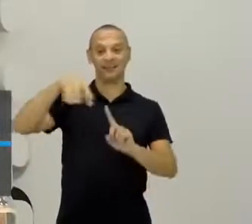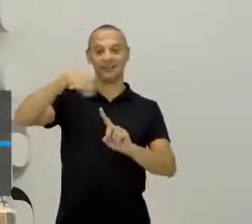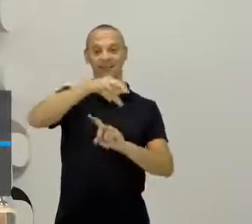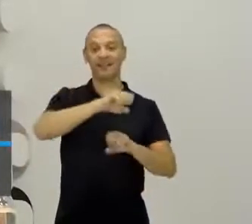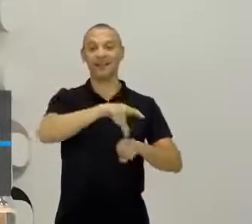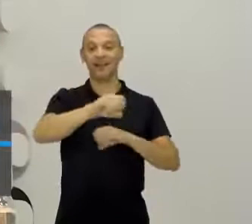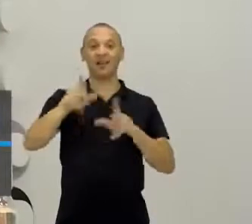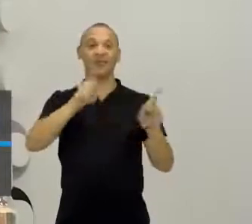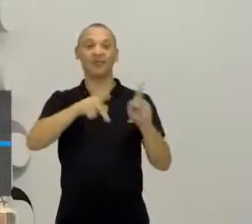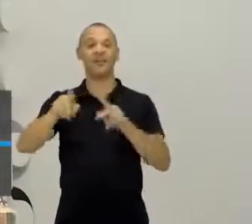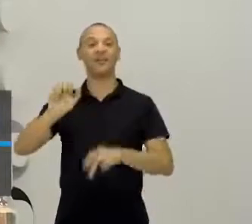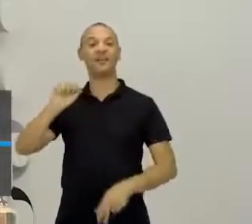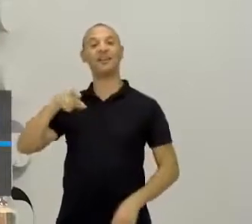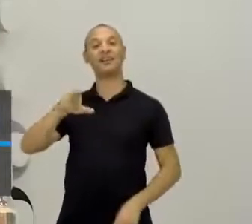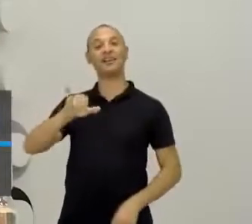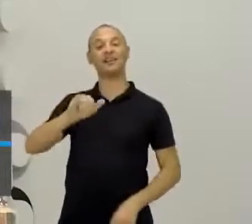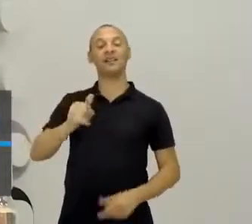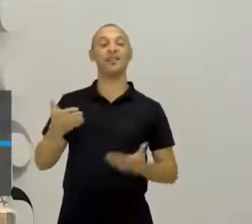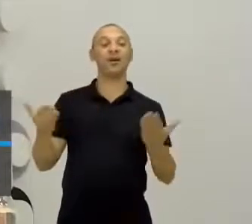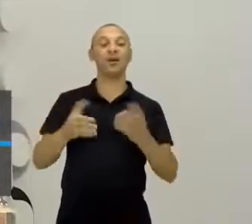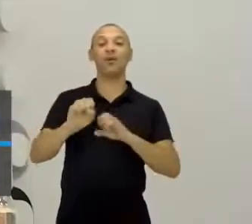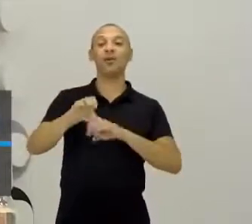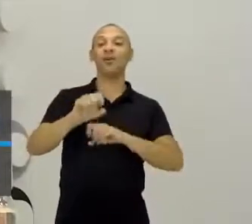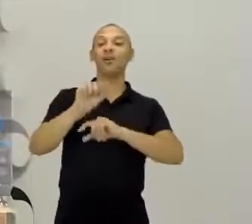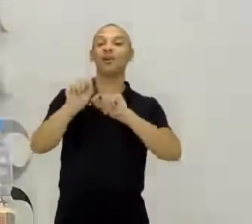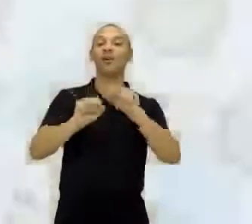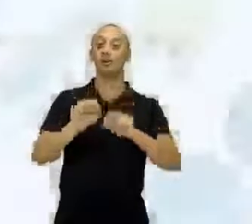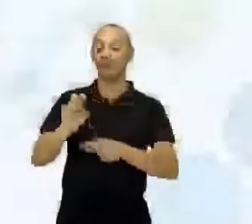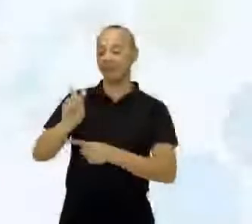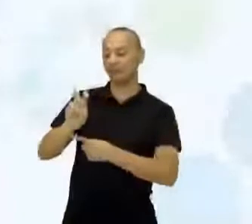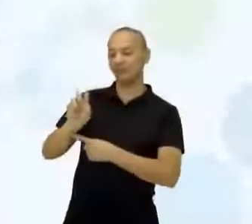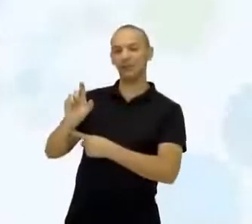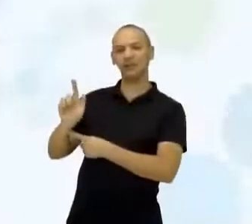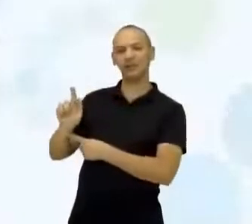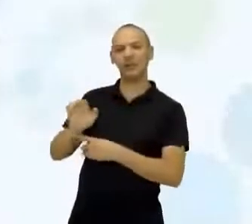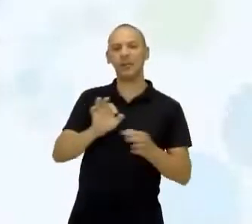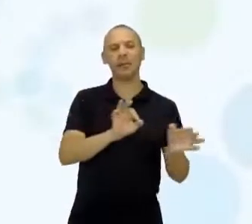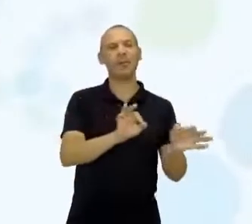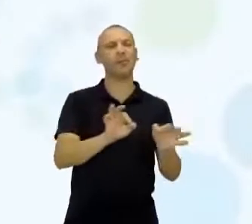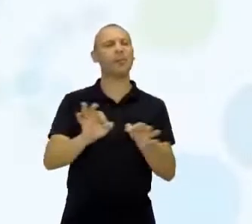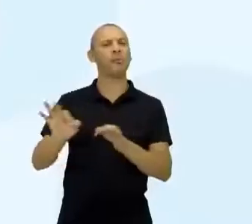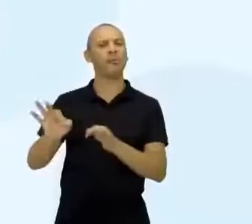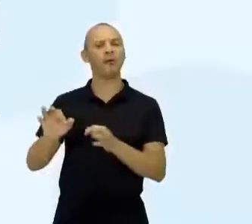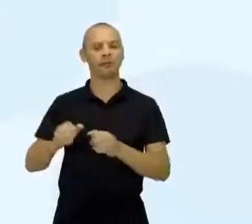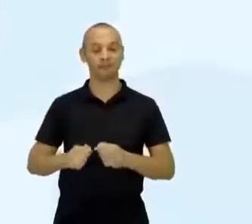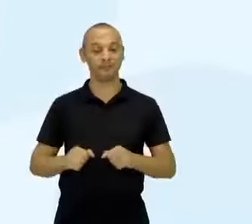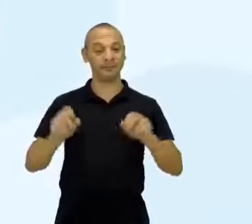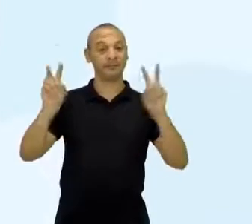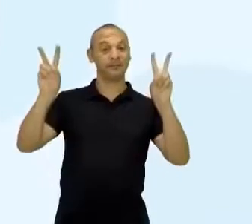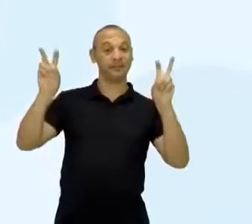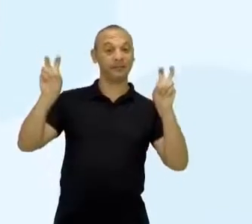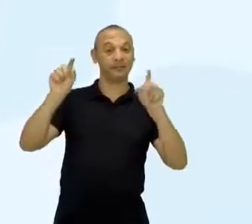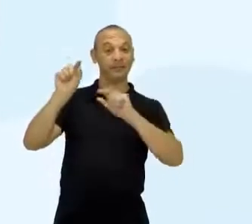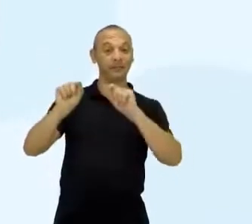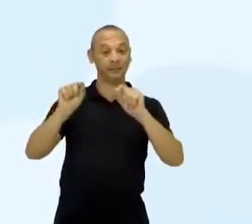professora Andreia e nossa aula de hoje, 5G no dia a dia. E o tema da